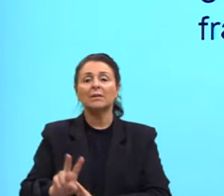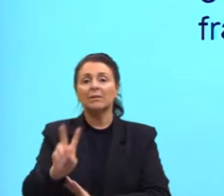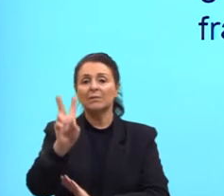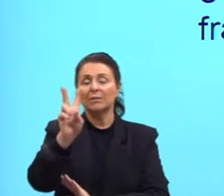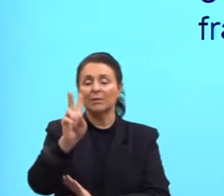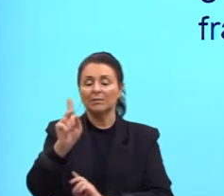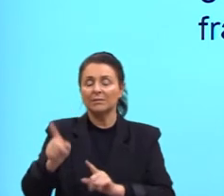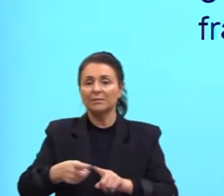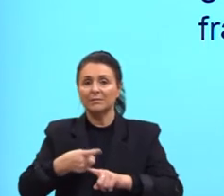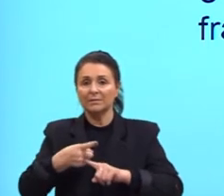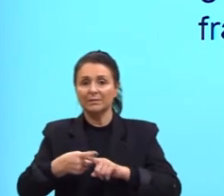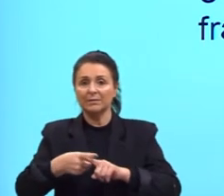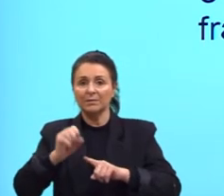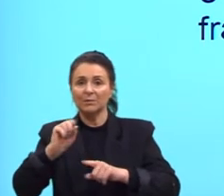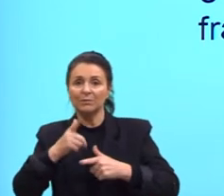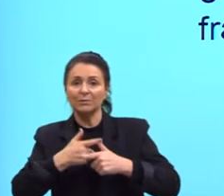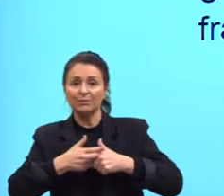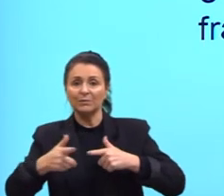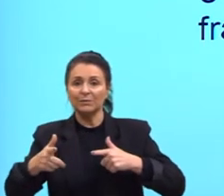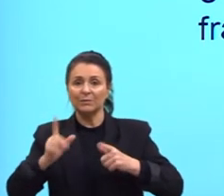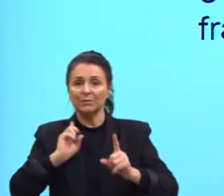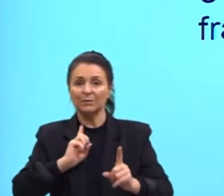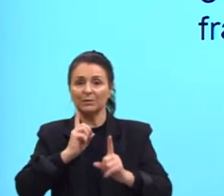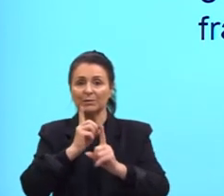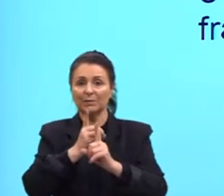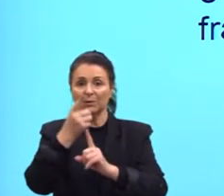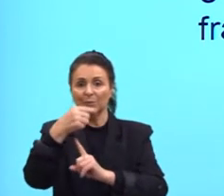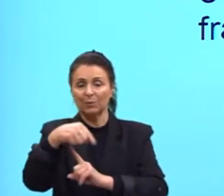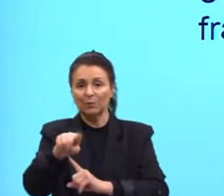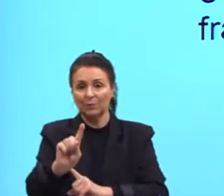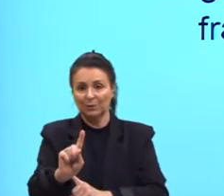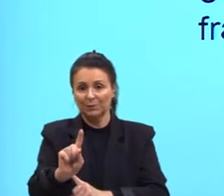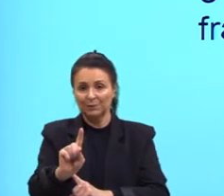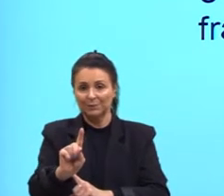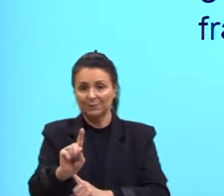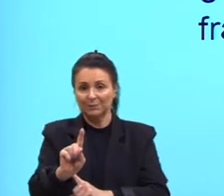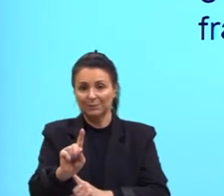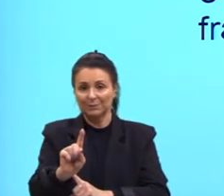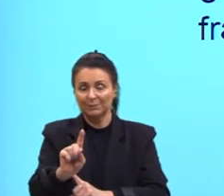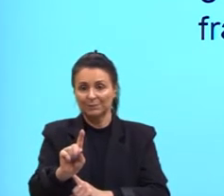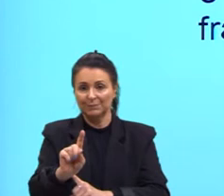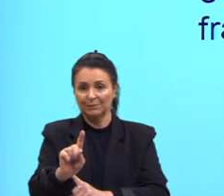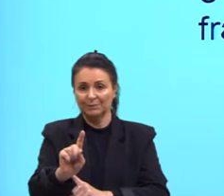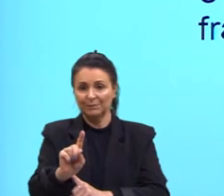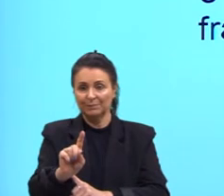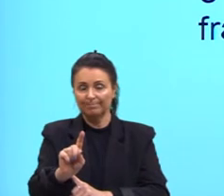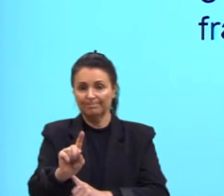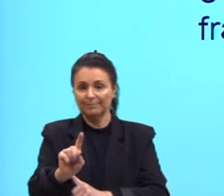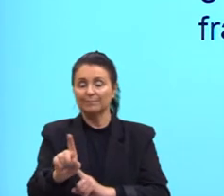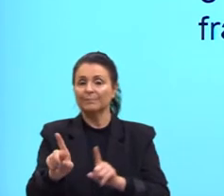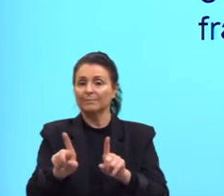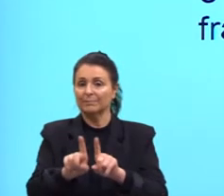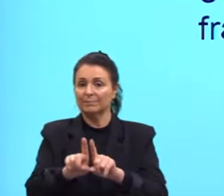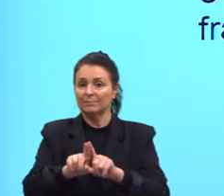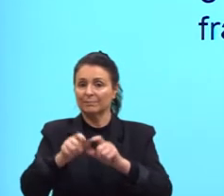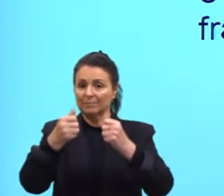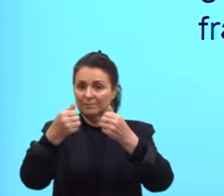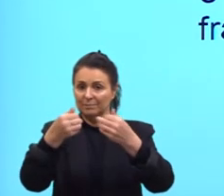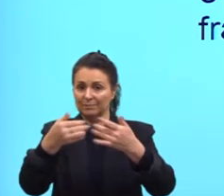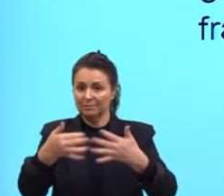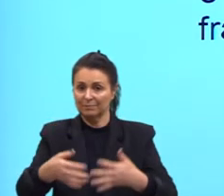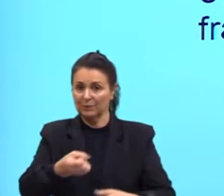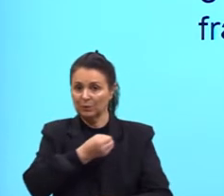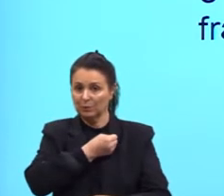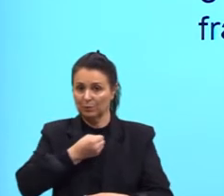multiplicando né ou dividindo para chegar no próximo termo e em outras palavras o número